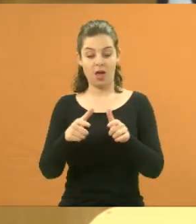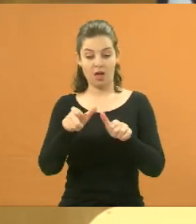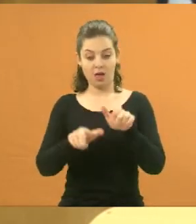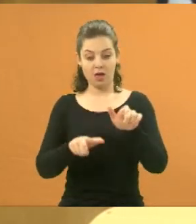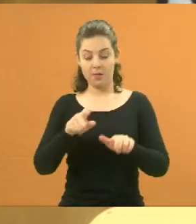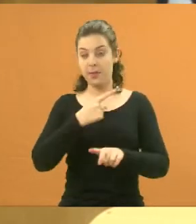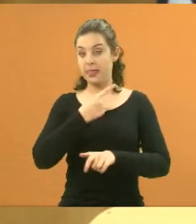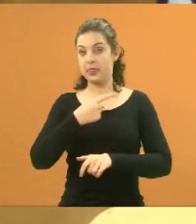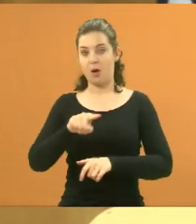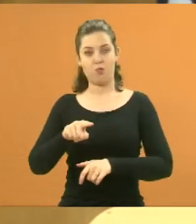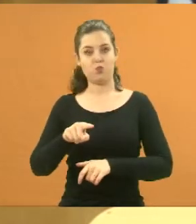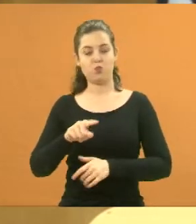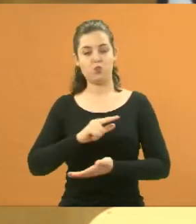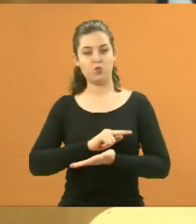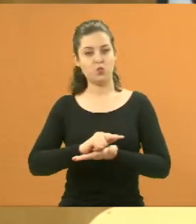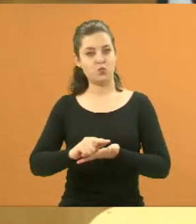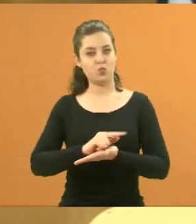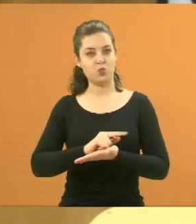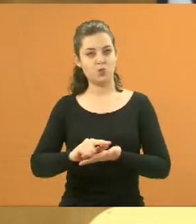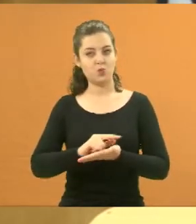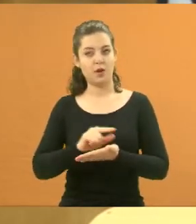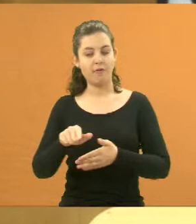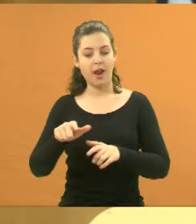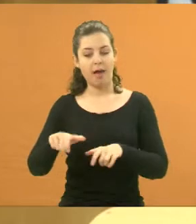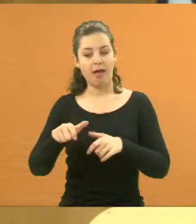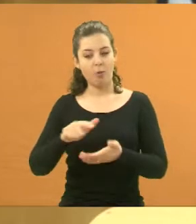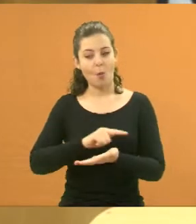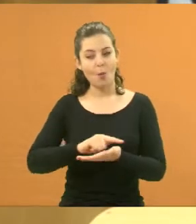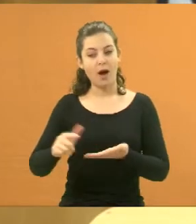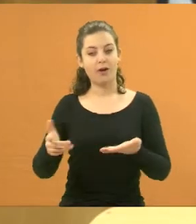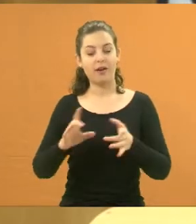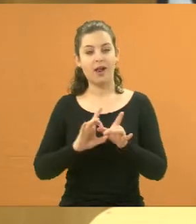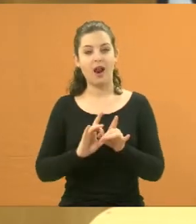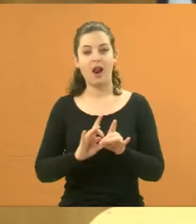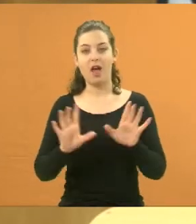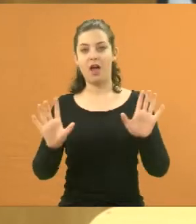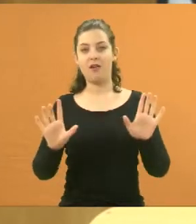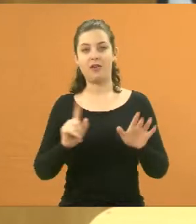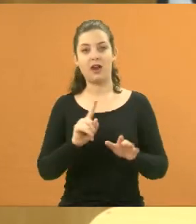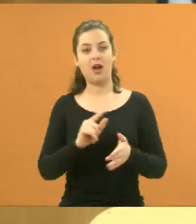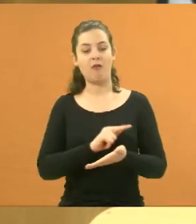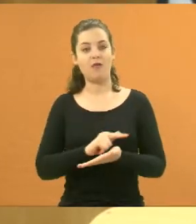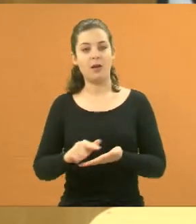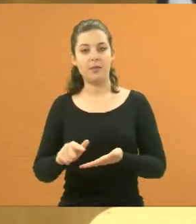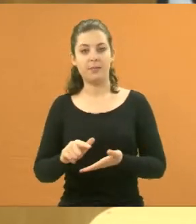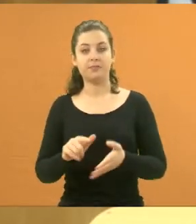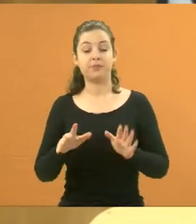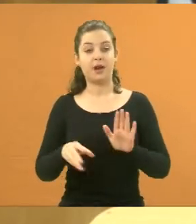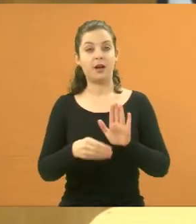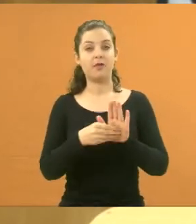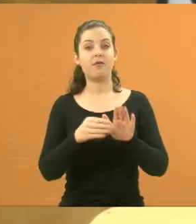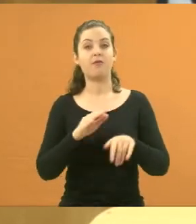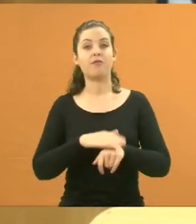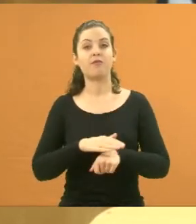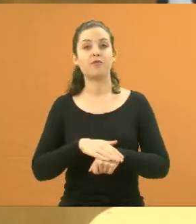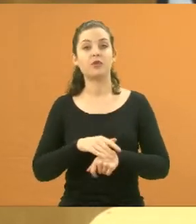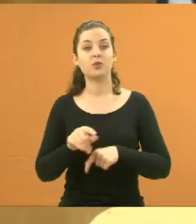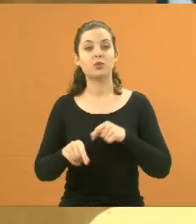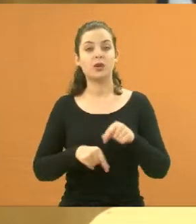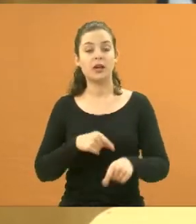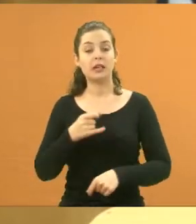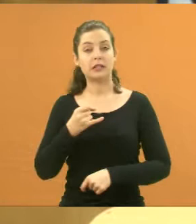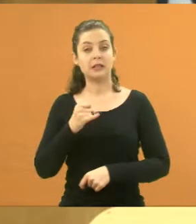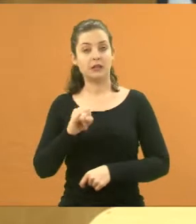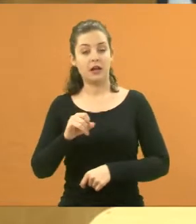muita gente se aproveita do projeto, vai lá e faz uma capina e fala, bom, agora eu estou livre, não vou limpar mais. Então, a emenda que eu fiz dizia isso,